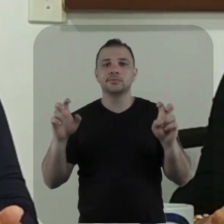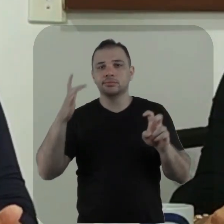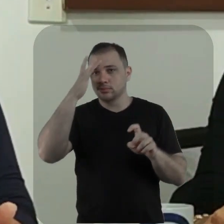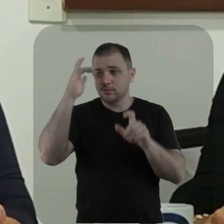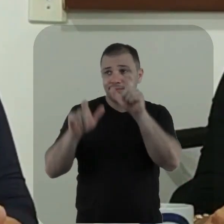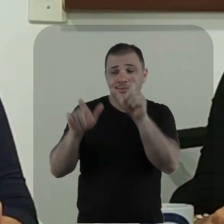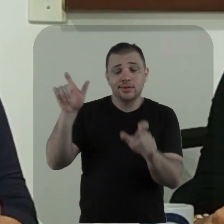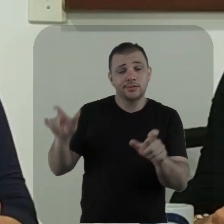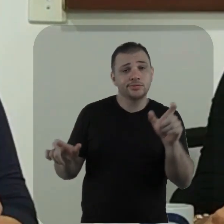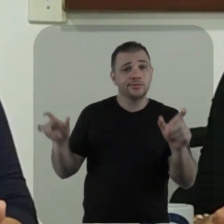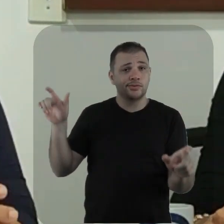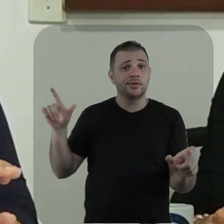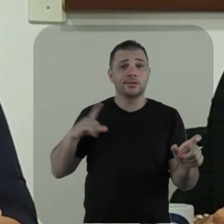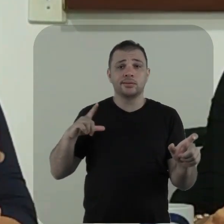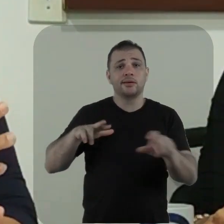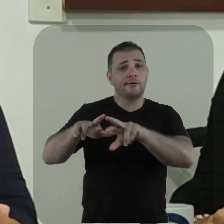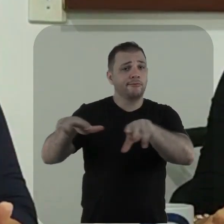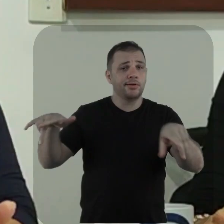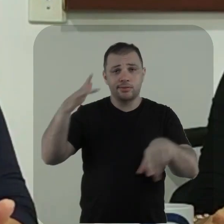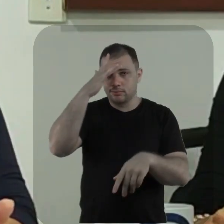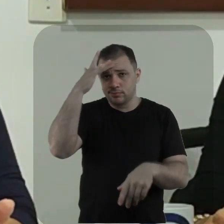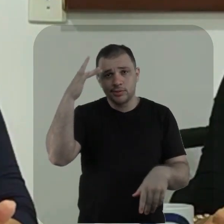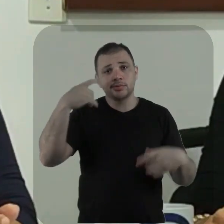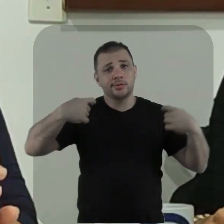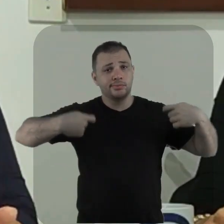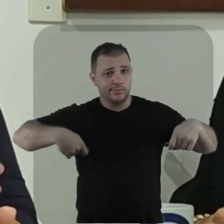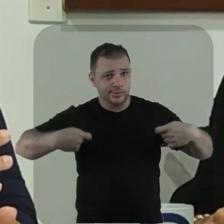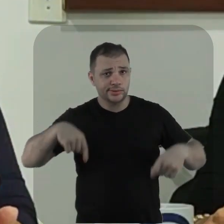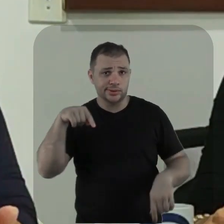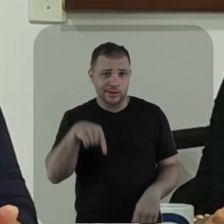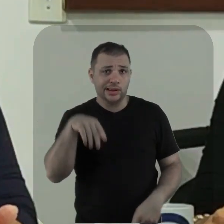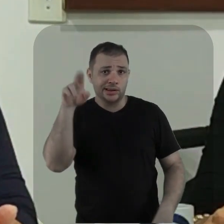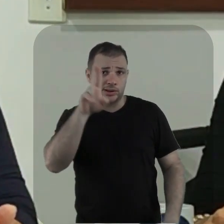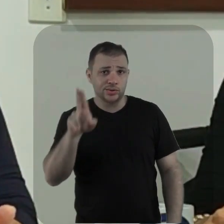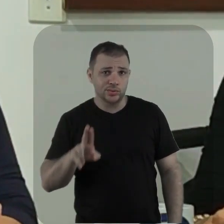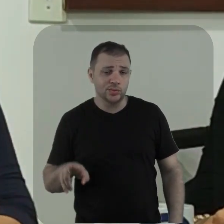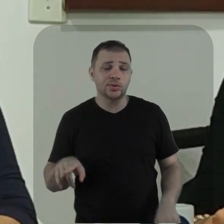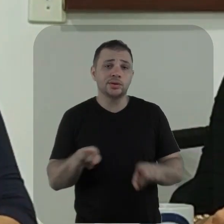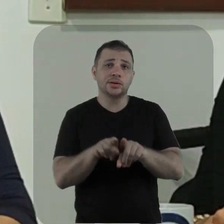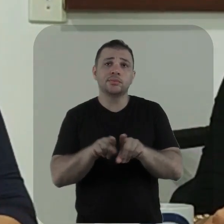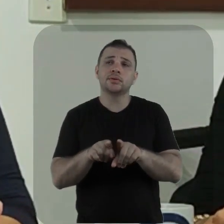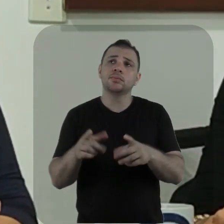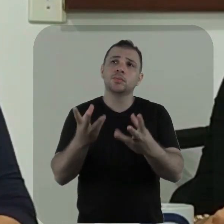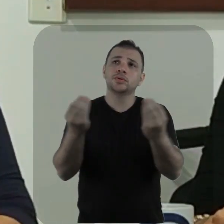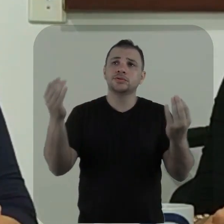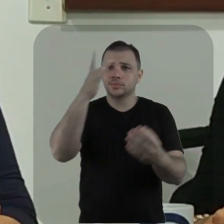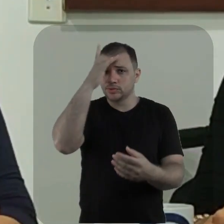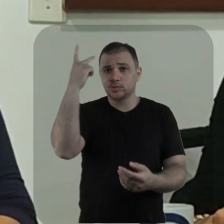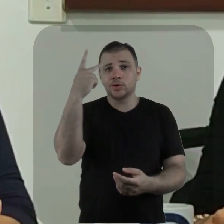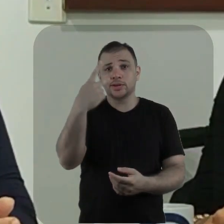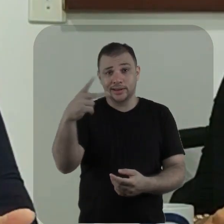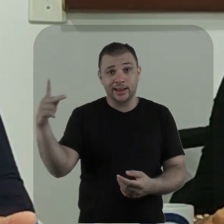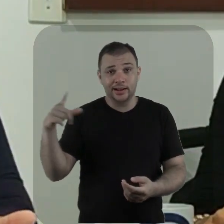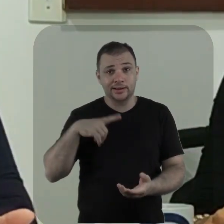de pessoas, né? Temos os mais variados públicos e pessoas que também vão ter, vamos dizer assim, as